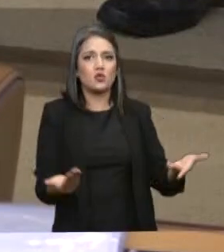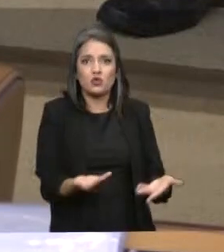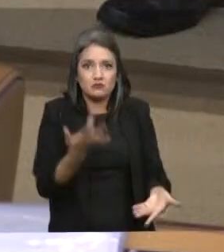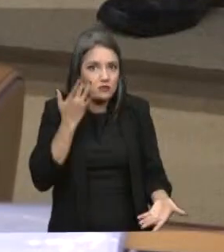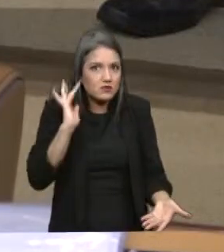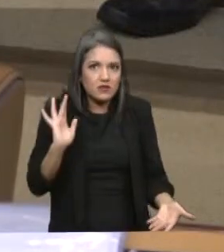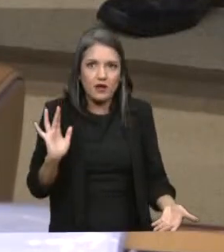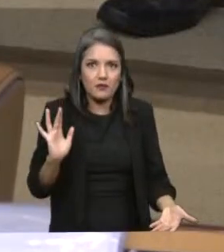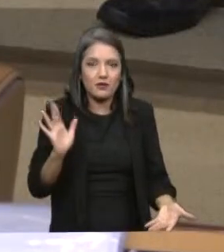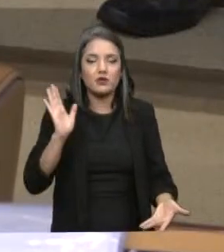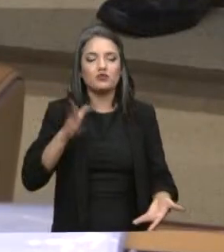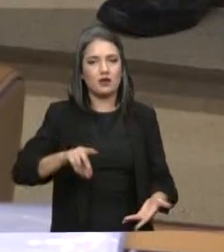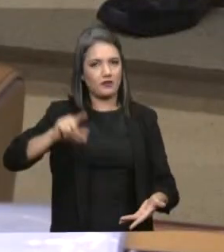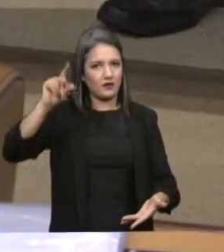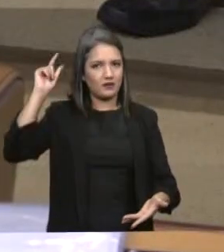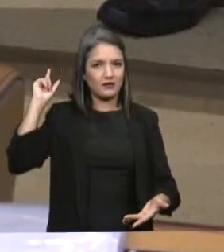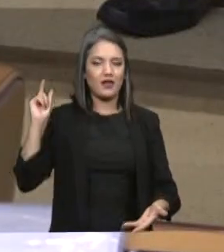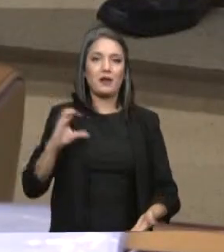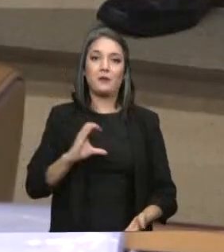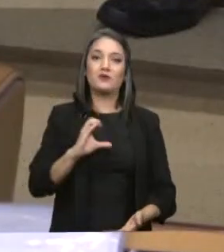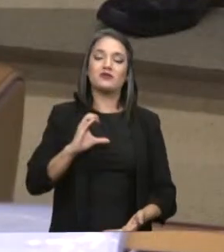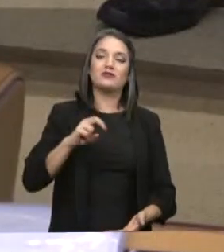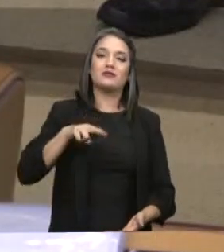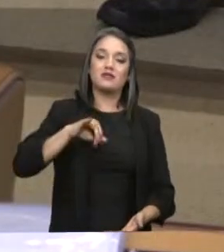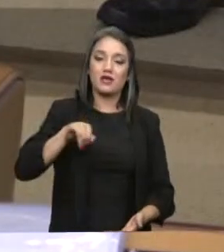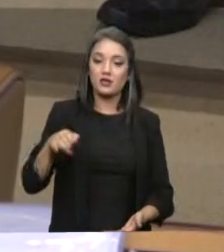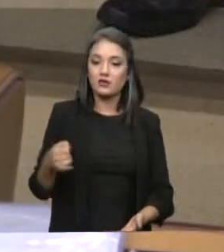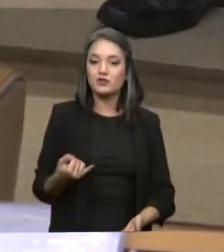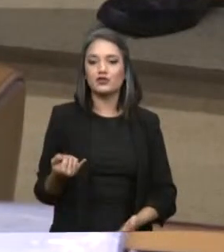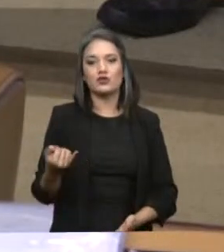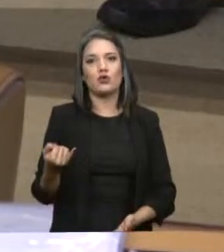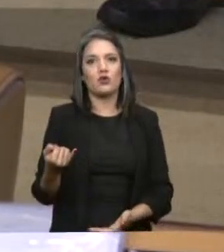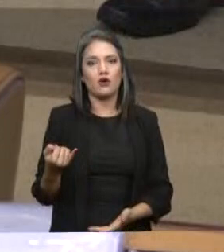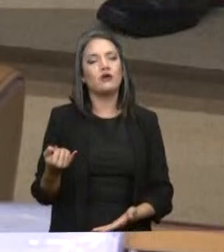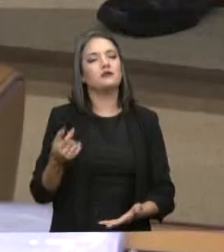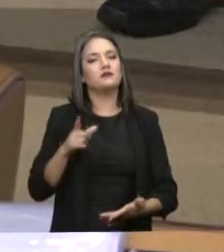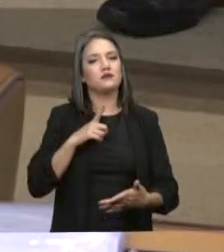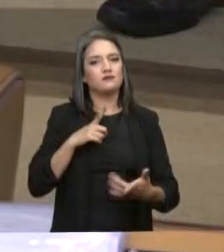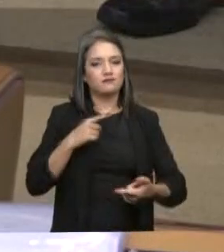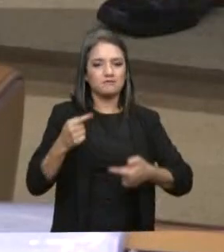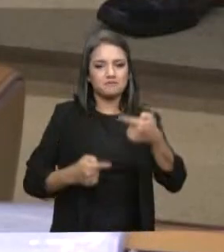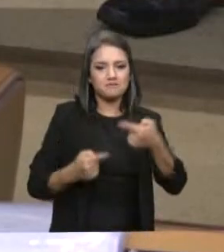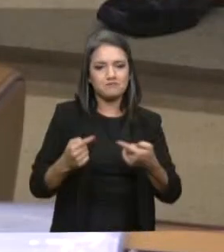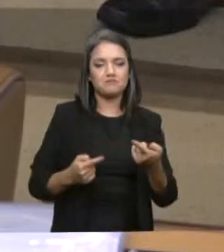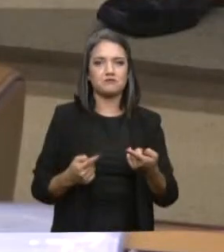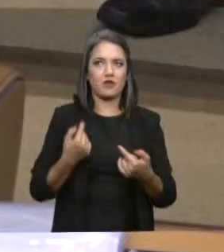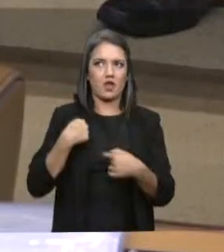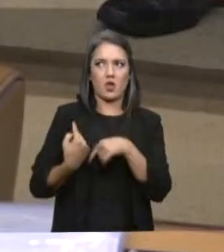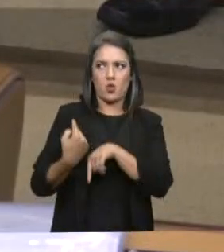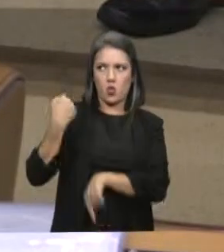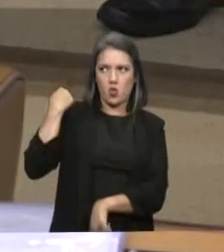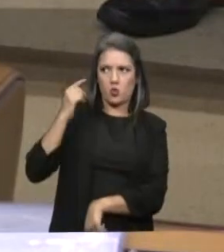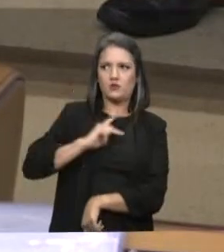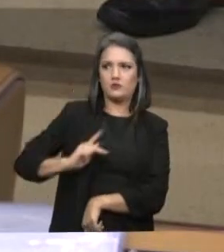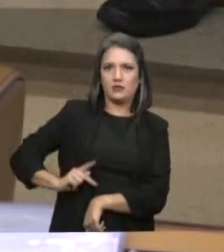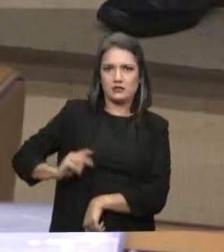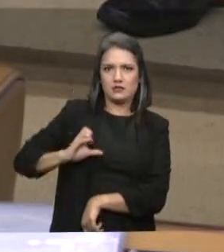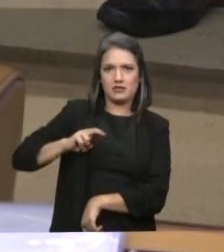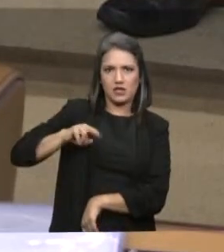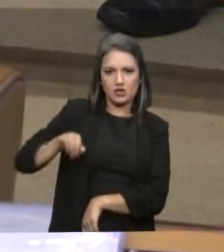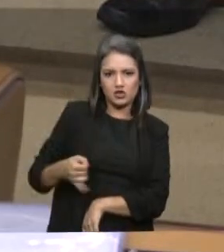CNJ se debruça sobre essa questão sobre os envolvidos nos atos